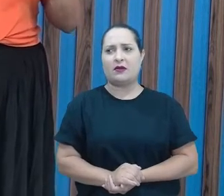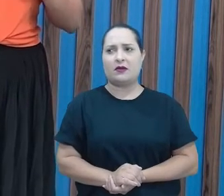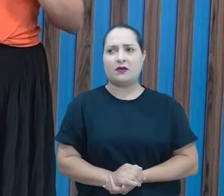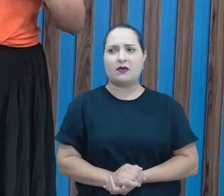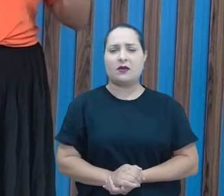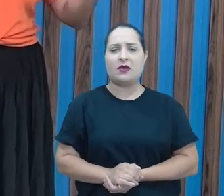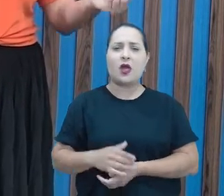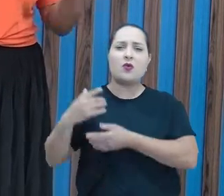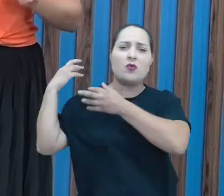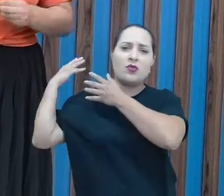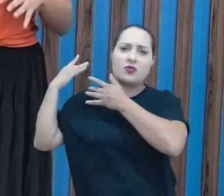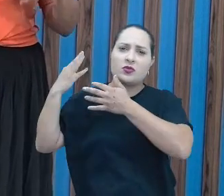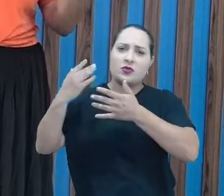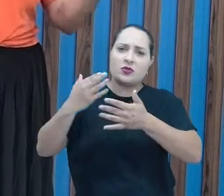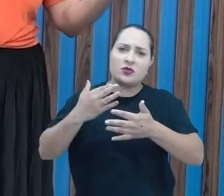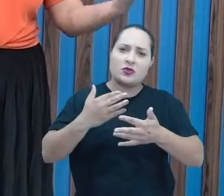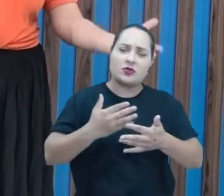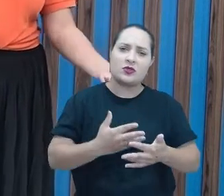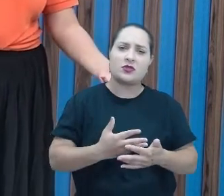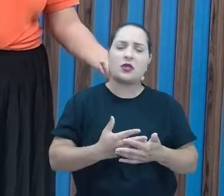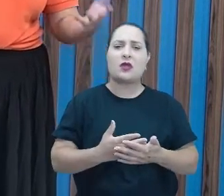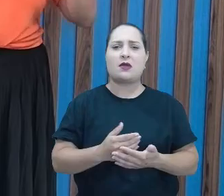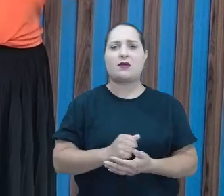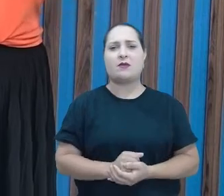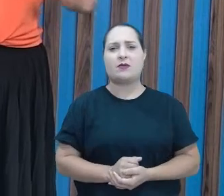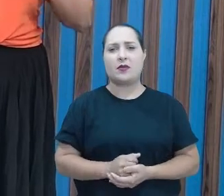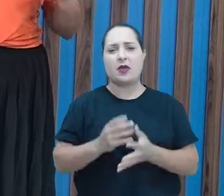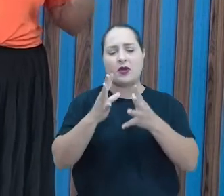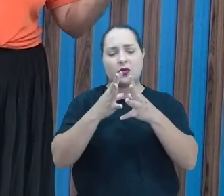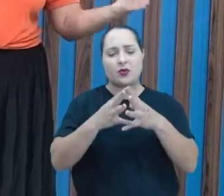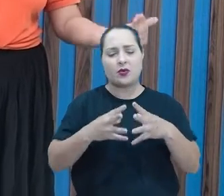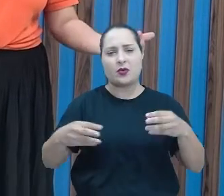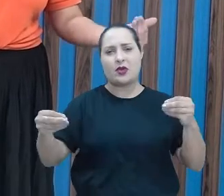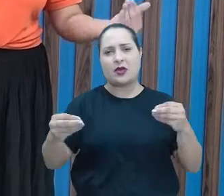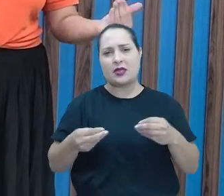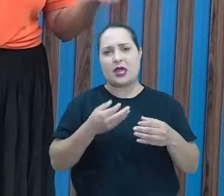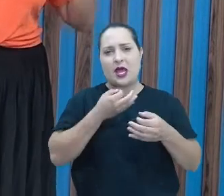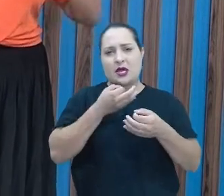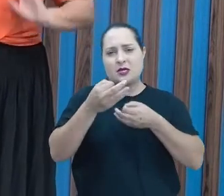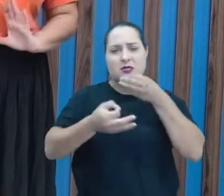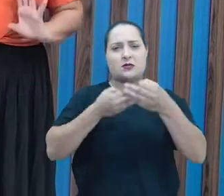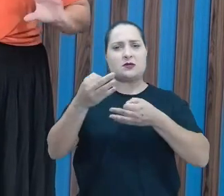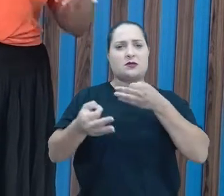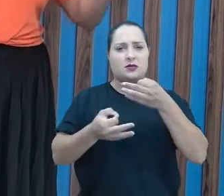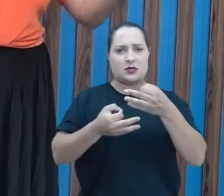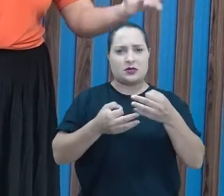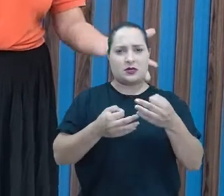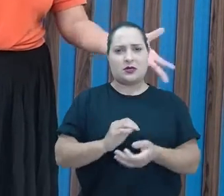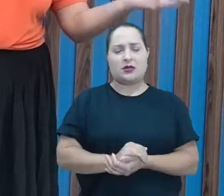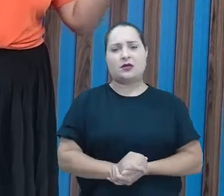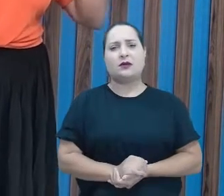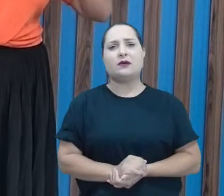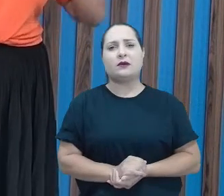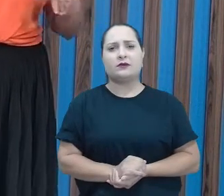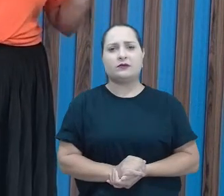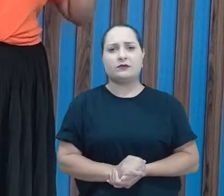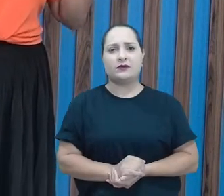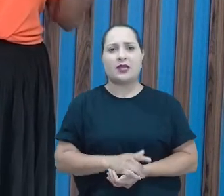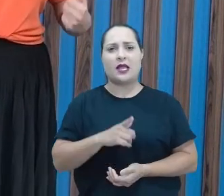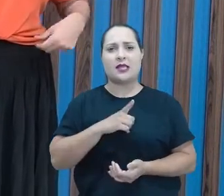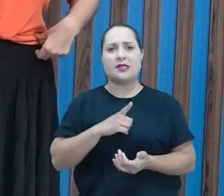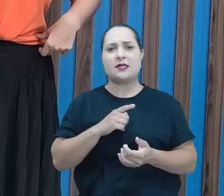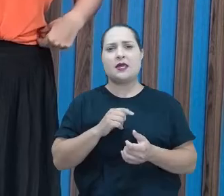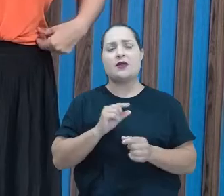com o tempo, ela perdeu um pouco da função de charge, né? Da função crítica da charge, da função satírica da charge e ganha um